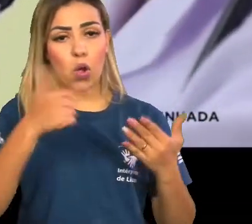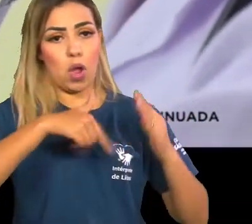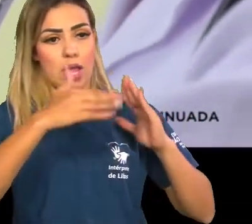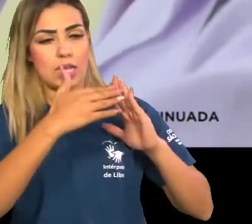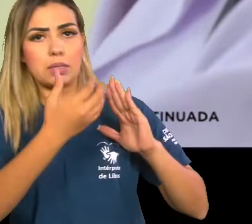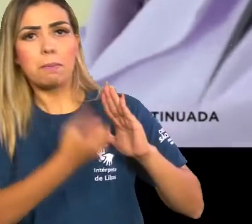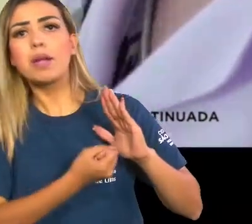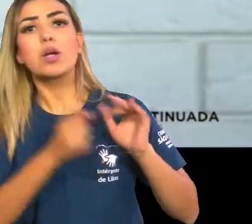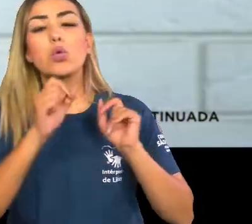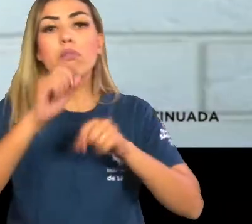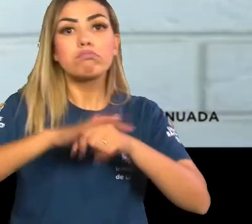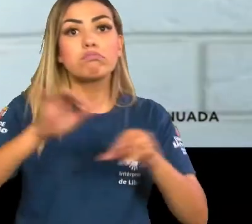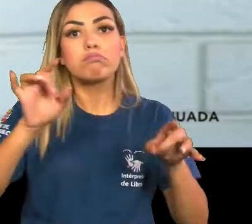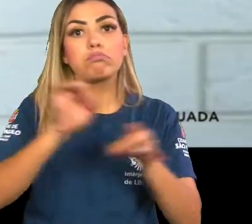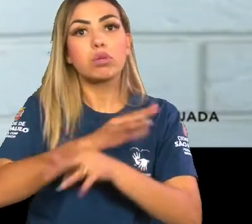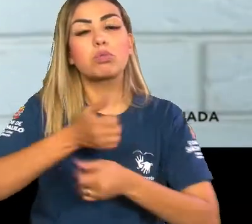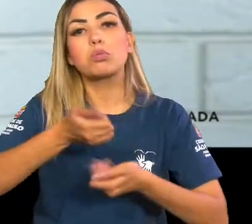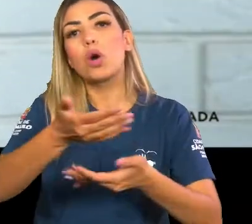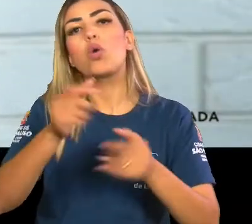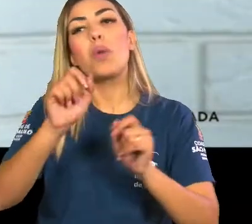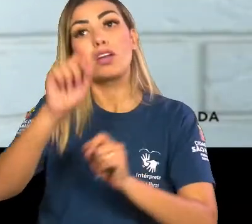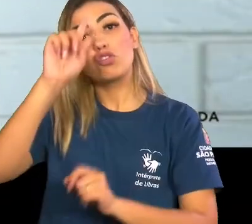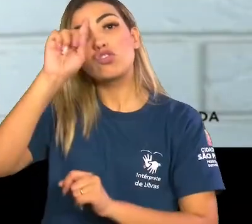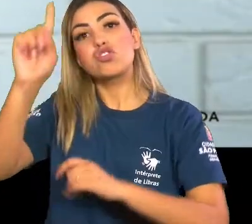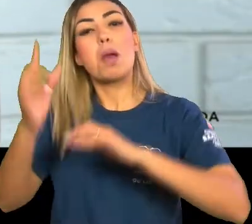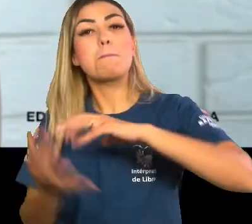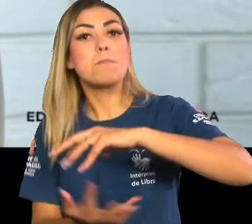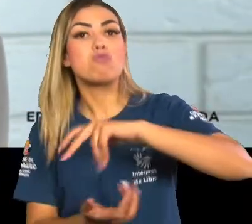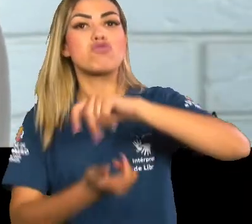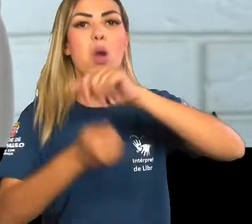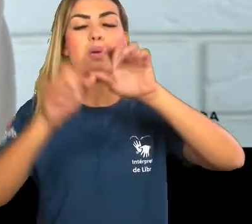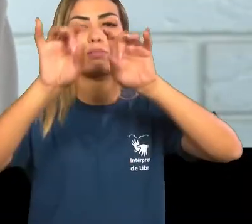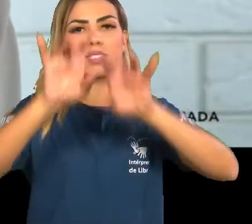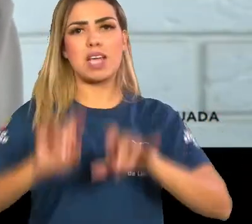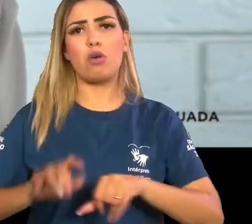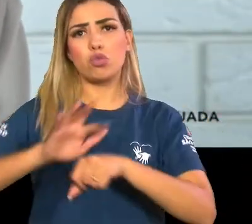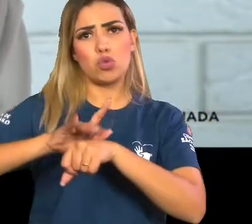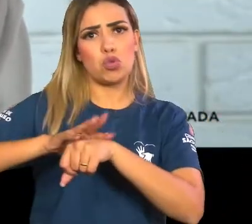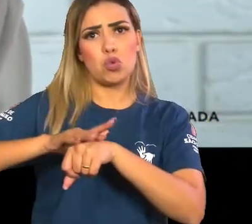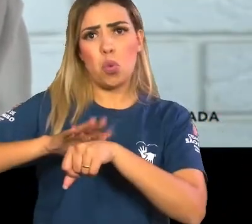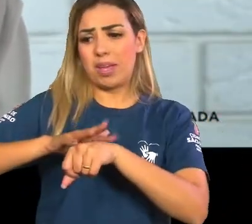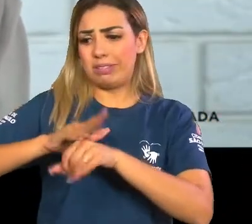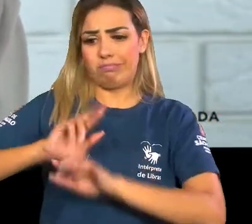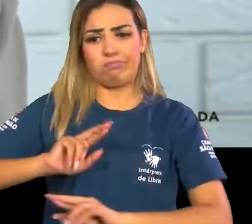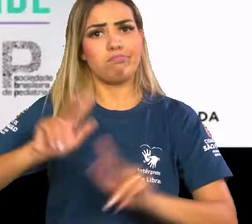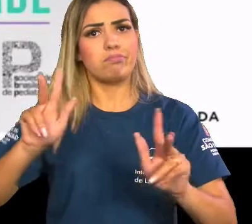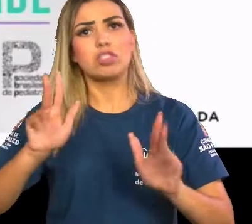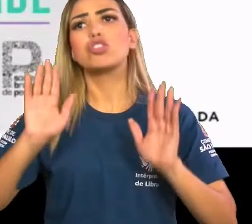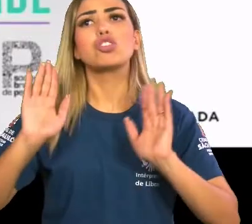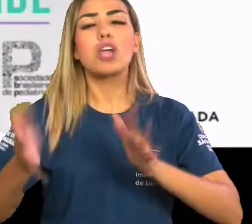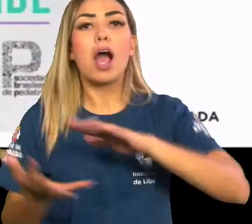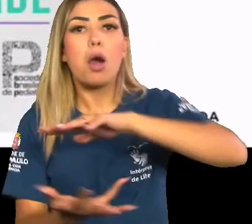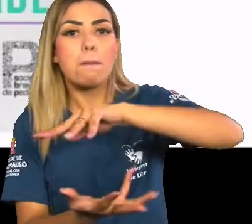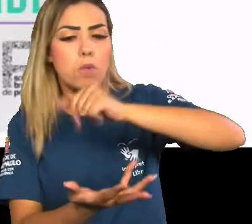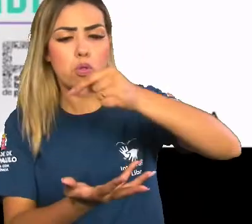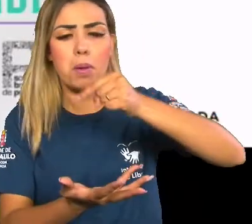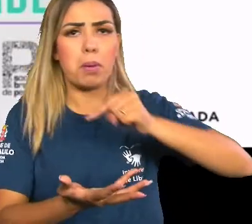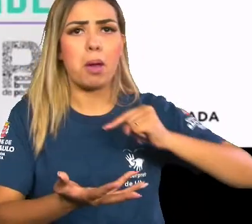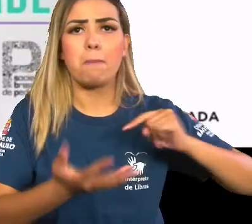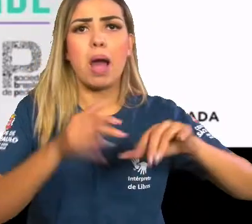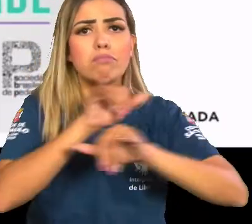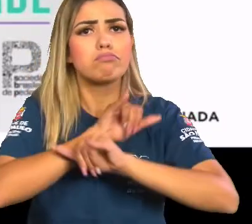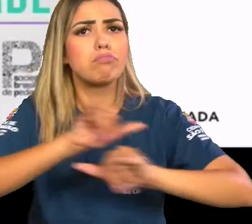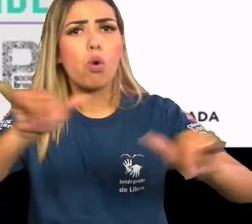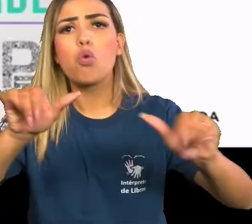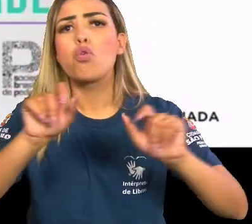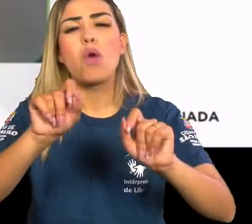ano. No Dia Mundial das Doenças Raras, foi divulgado um estudo inédito no Brasil e no mundo sobre imunização e